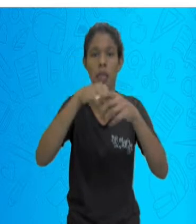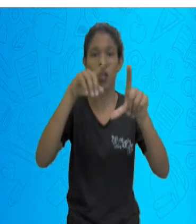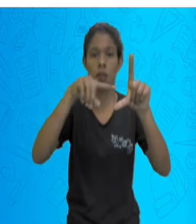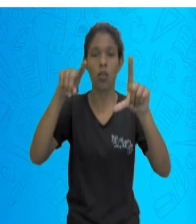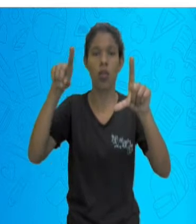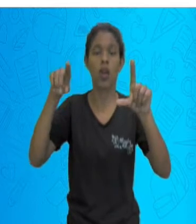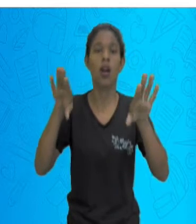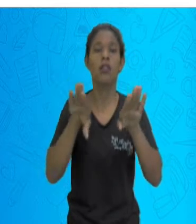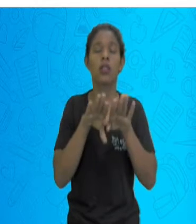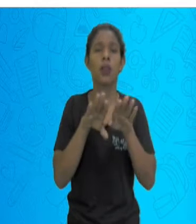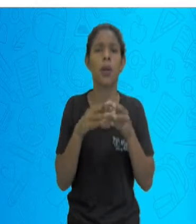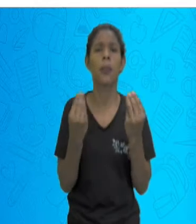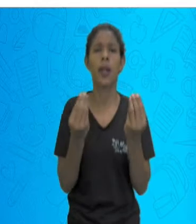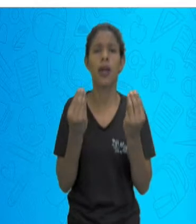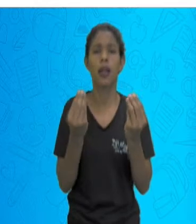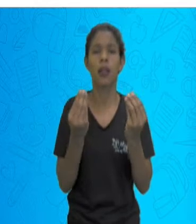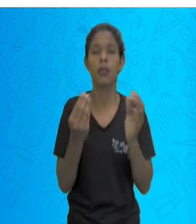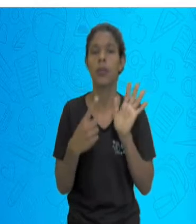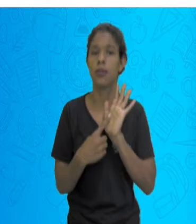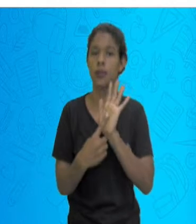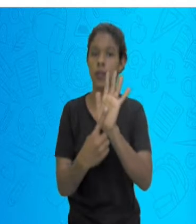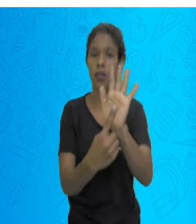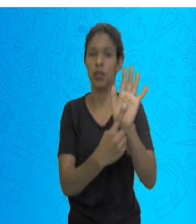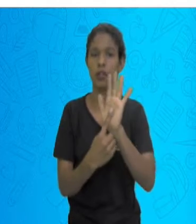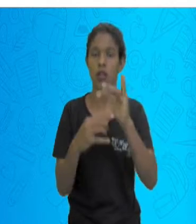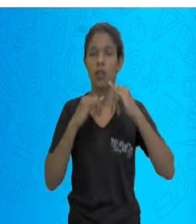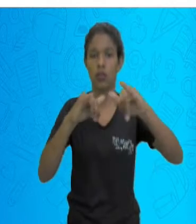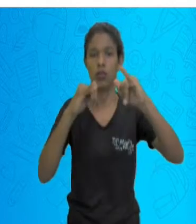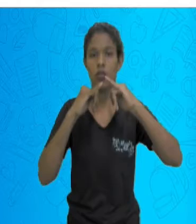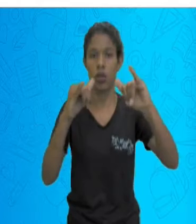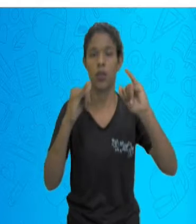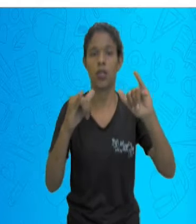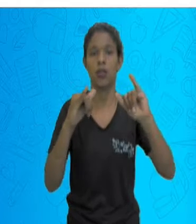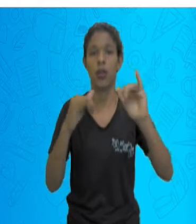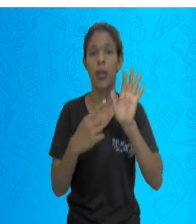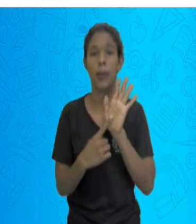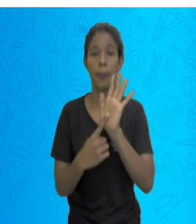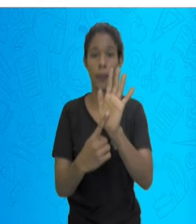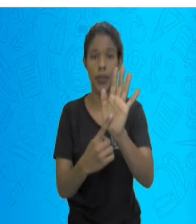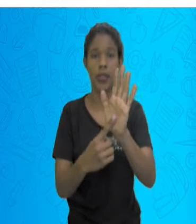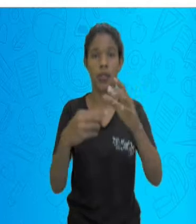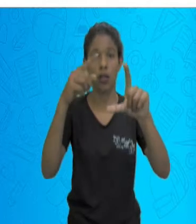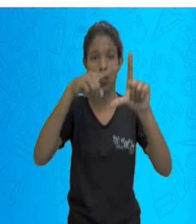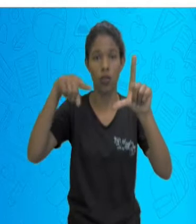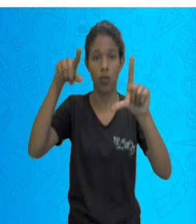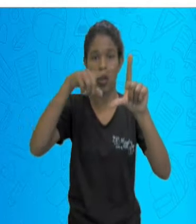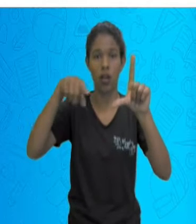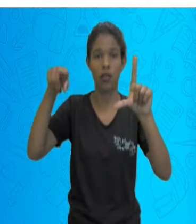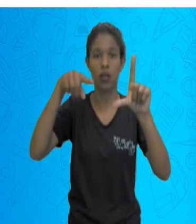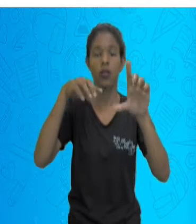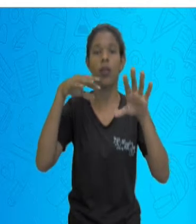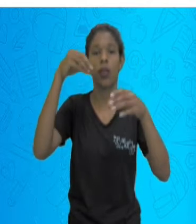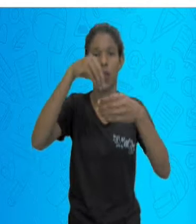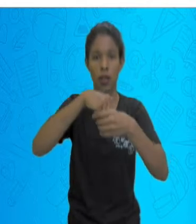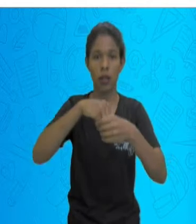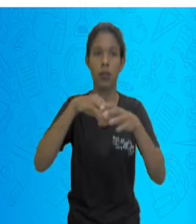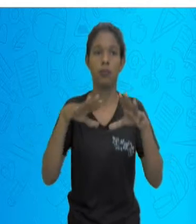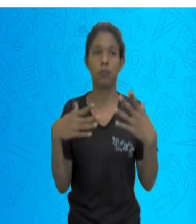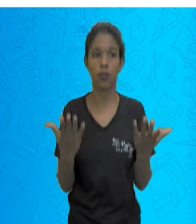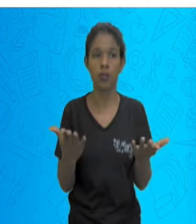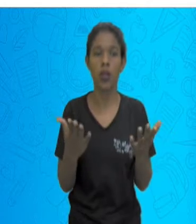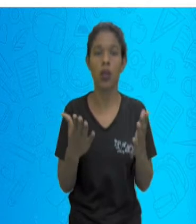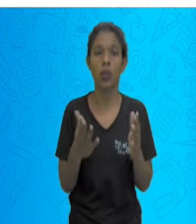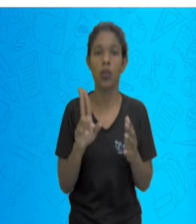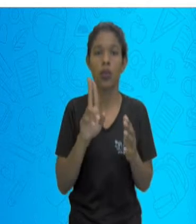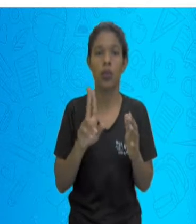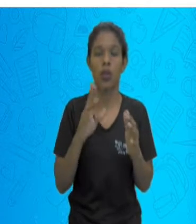para identificar as informações apresentadas no gráfico, separadas por cor ou por